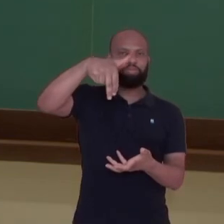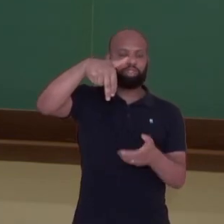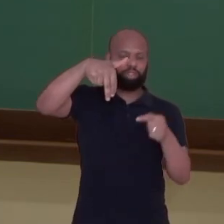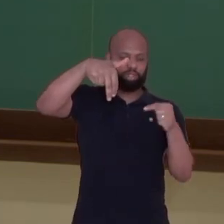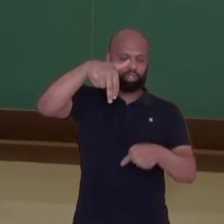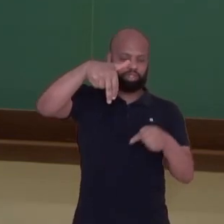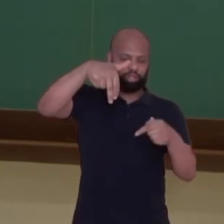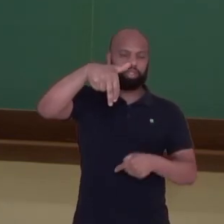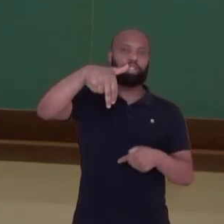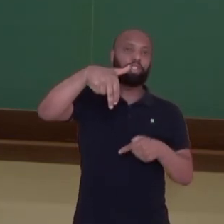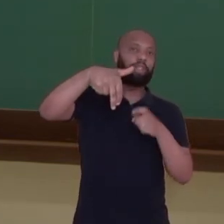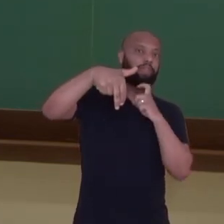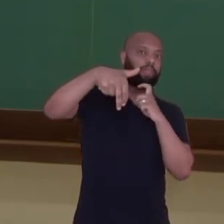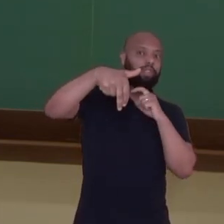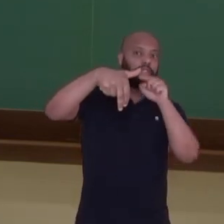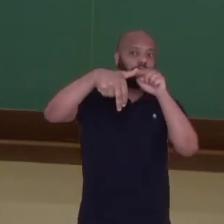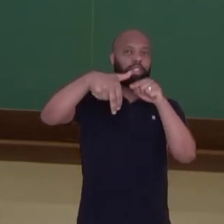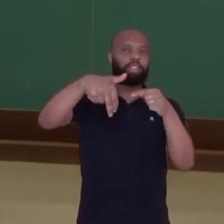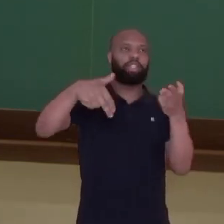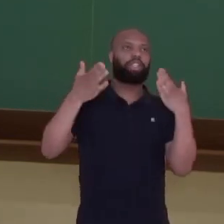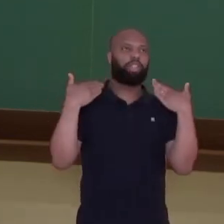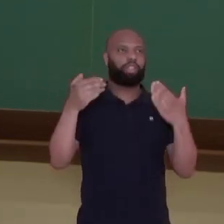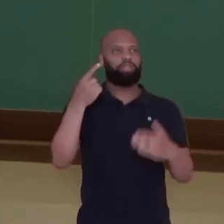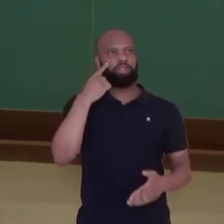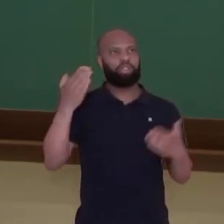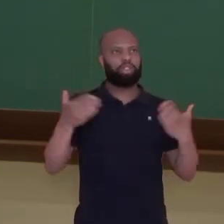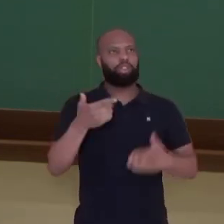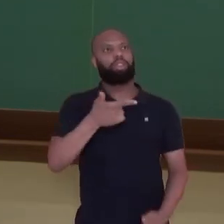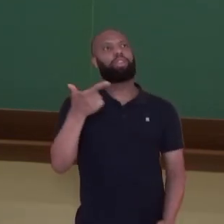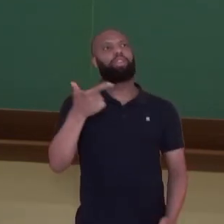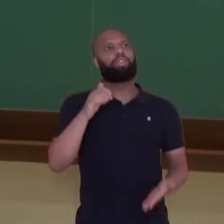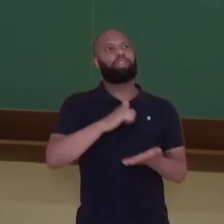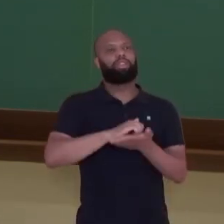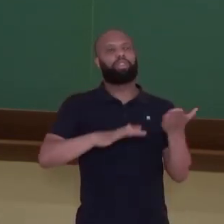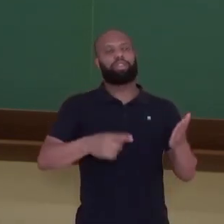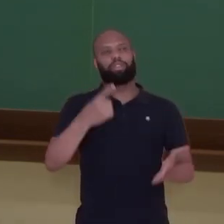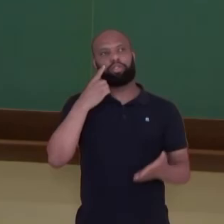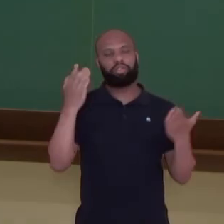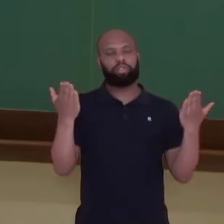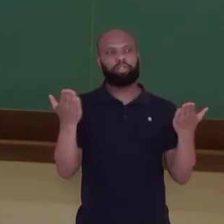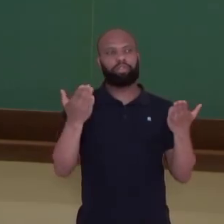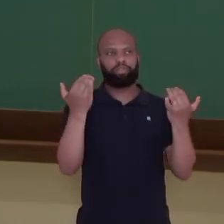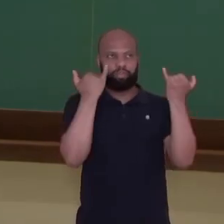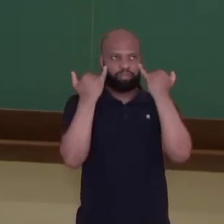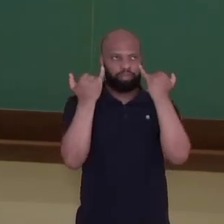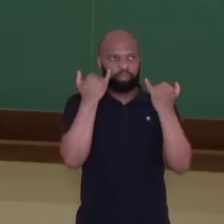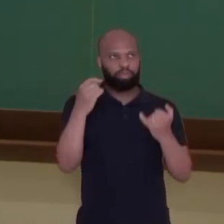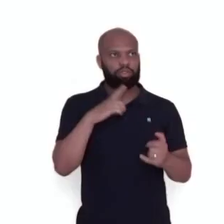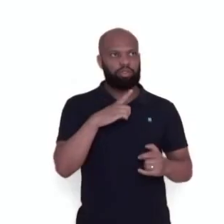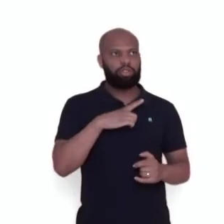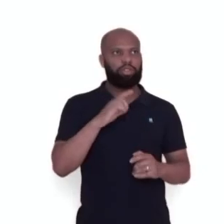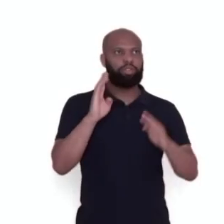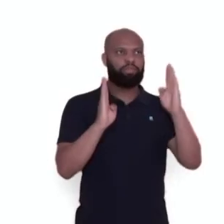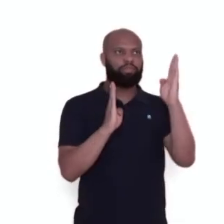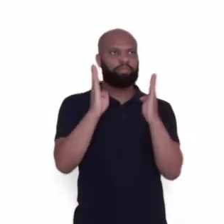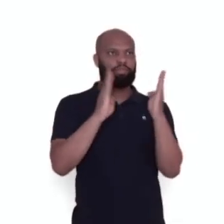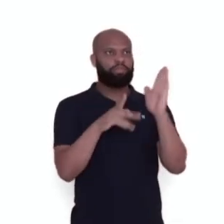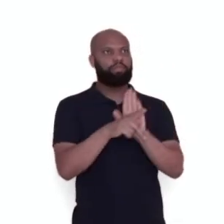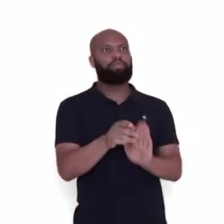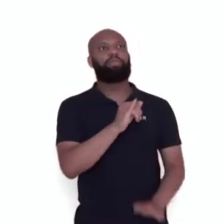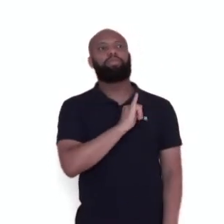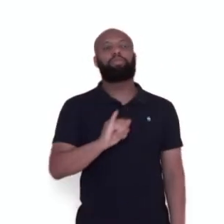vice-versa. Vamos para a segunda atividade? Vamos ver se você prestou atenção mais nessas informações? Foi no período do